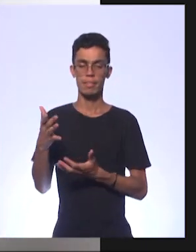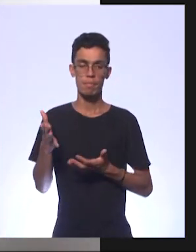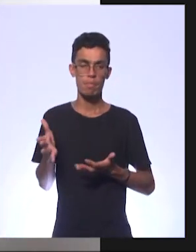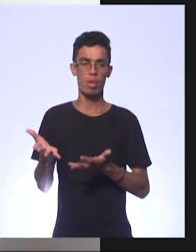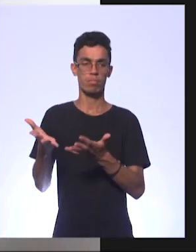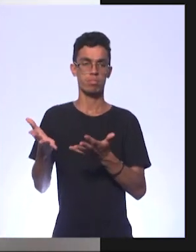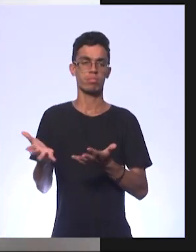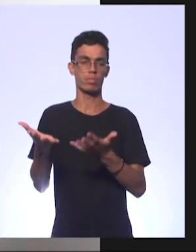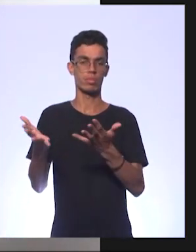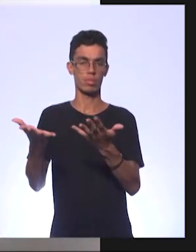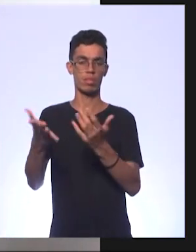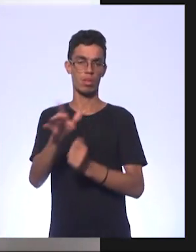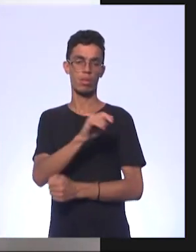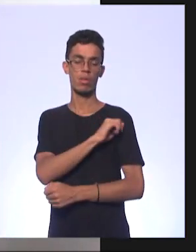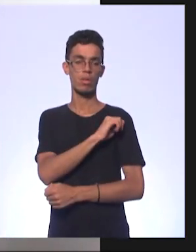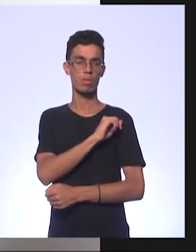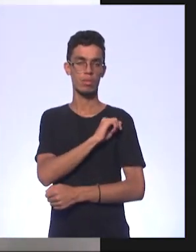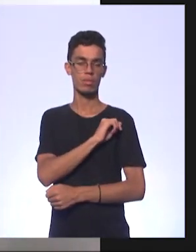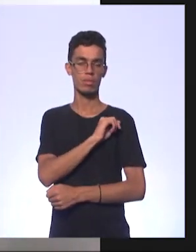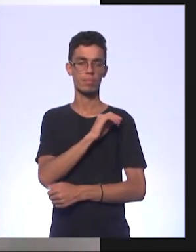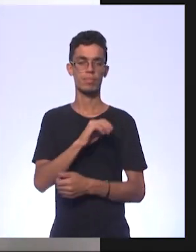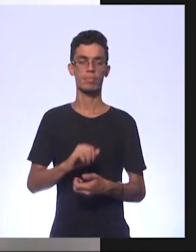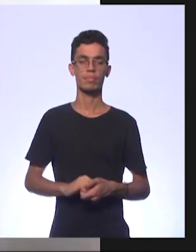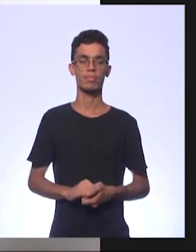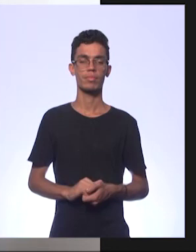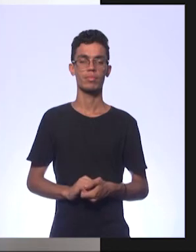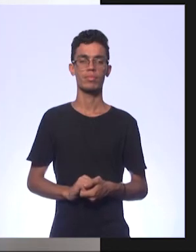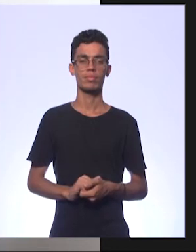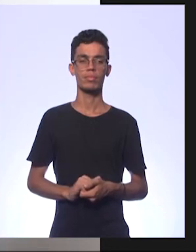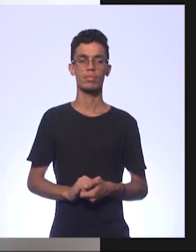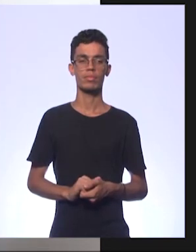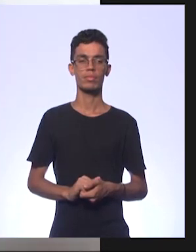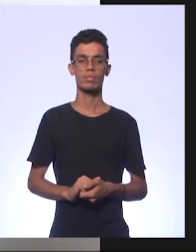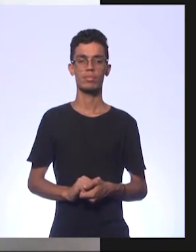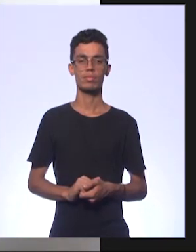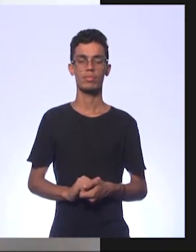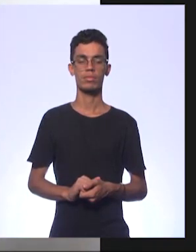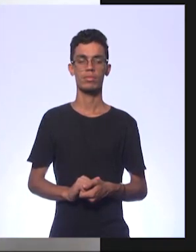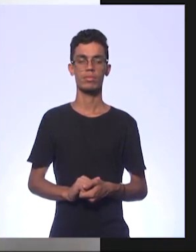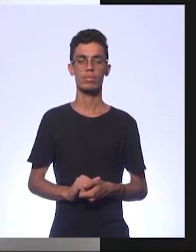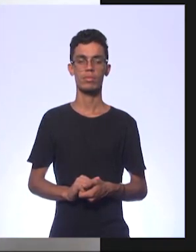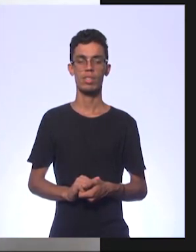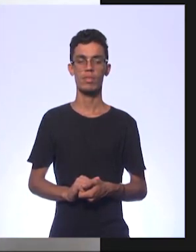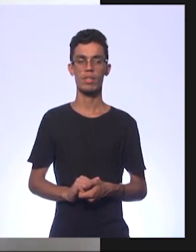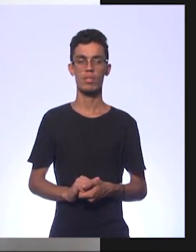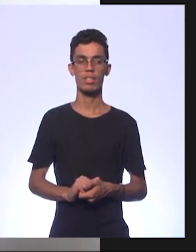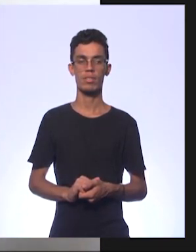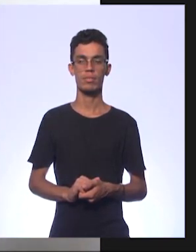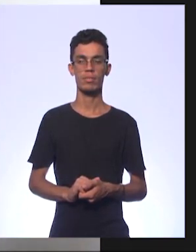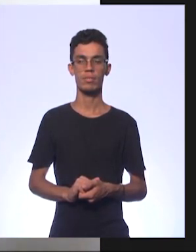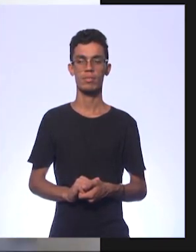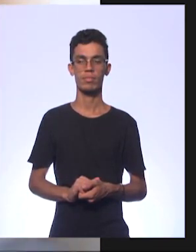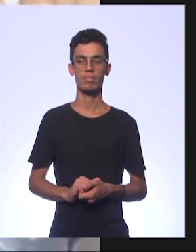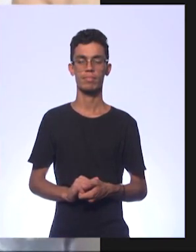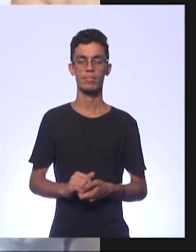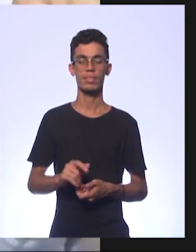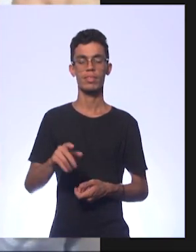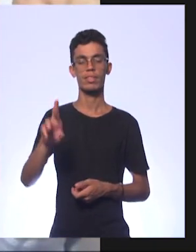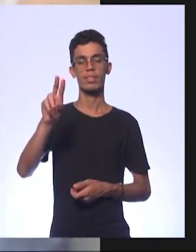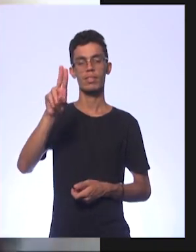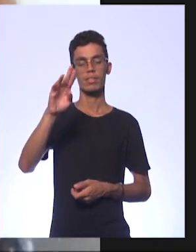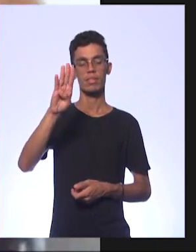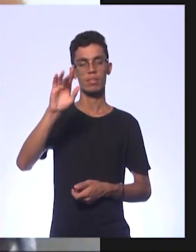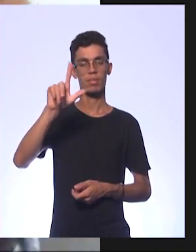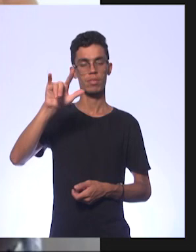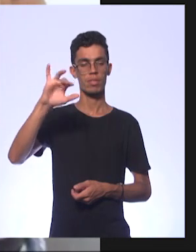frente. Entende? Então, a rubrica é a expressão destas respostas. Vocês entenderam que isso é um trabalho enorme,